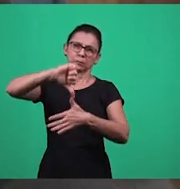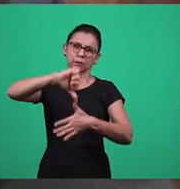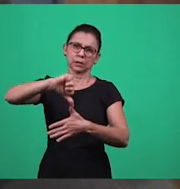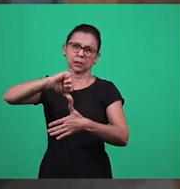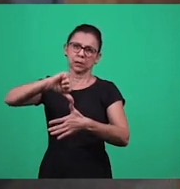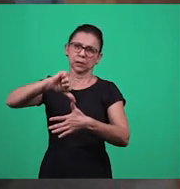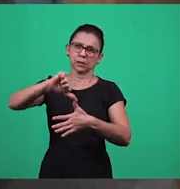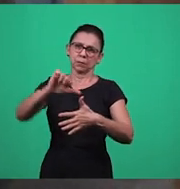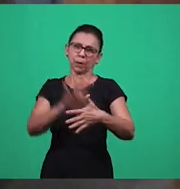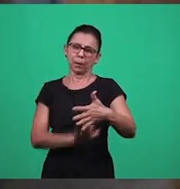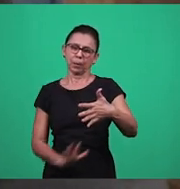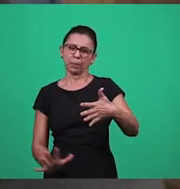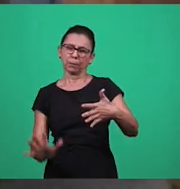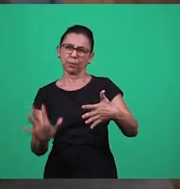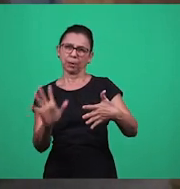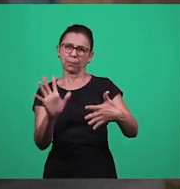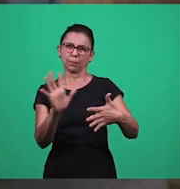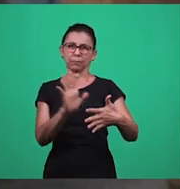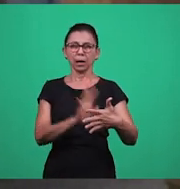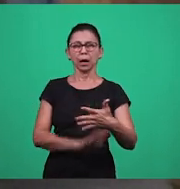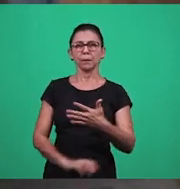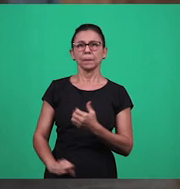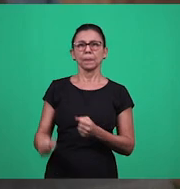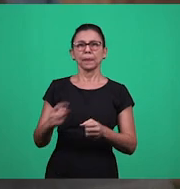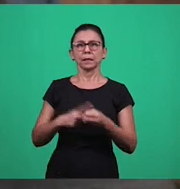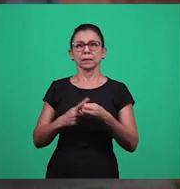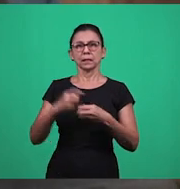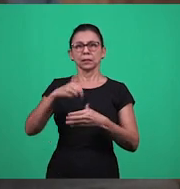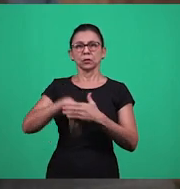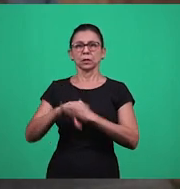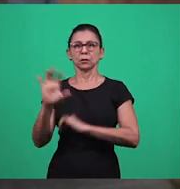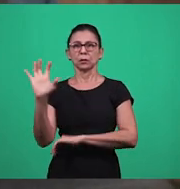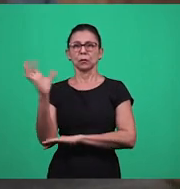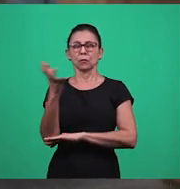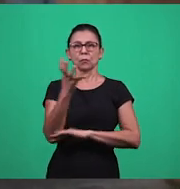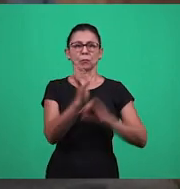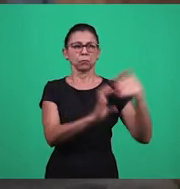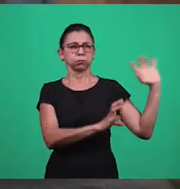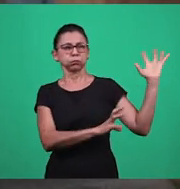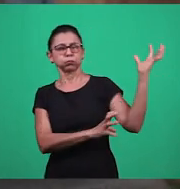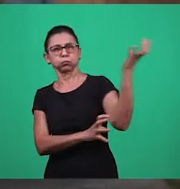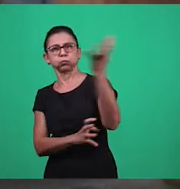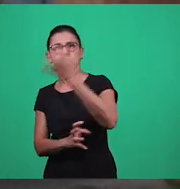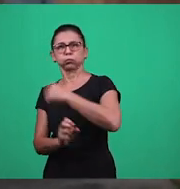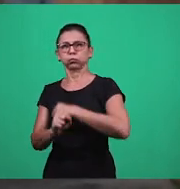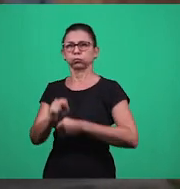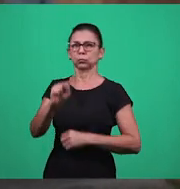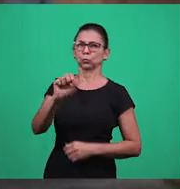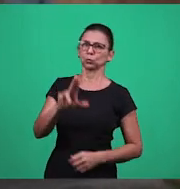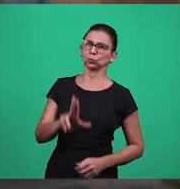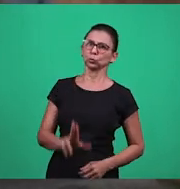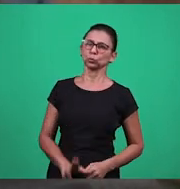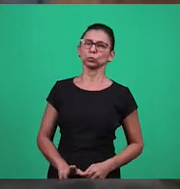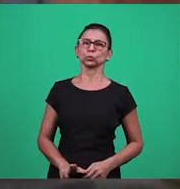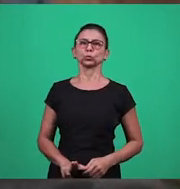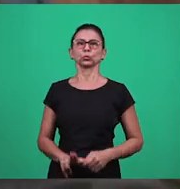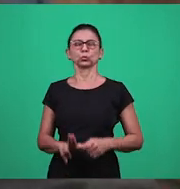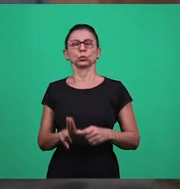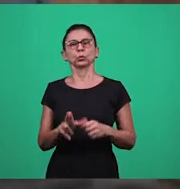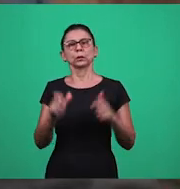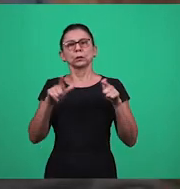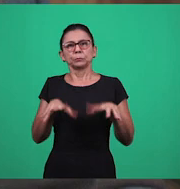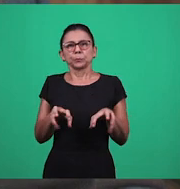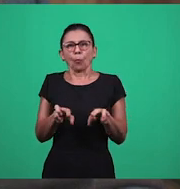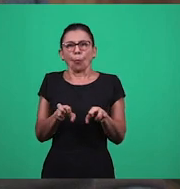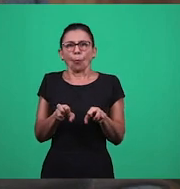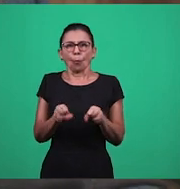densidade demográfica. Temos cidades que estão dentro da floresta amazônica, no sul do país, no cerrado, topografia e